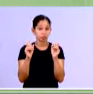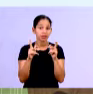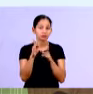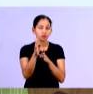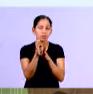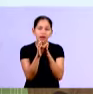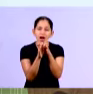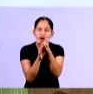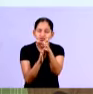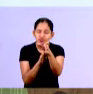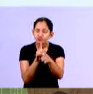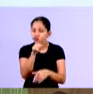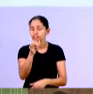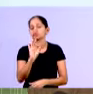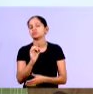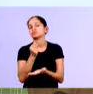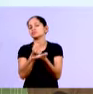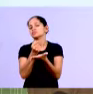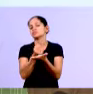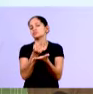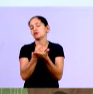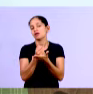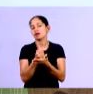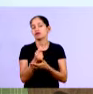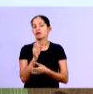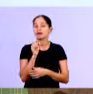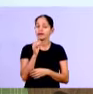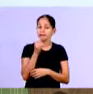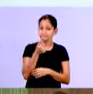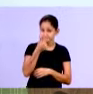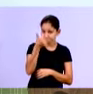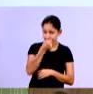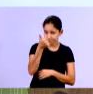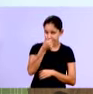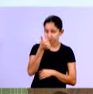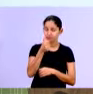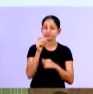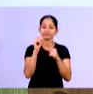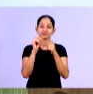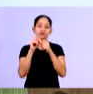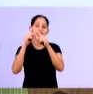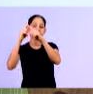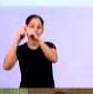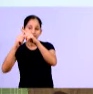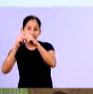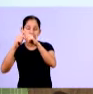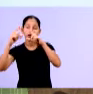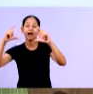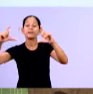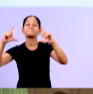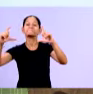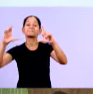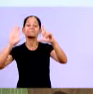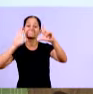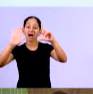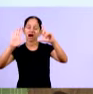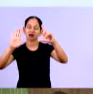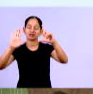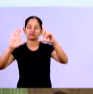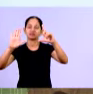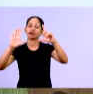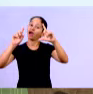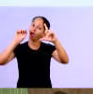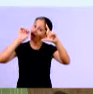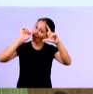vocês que estão utilizando aí. Vocês, primeira coisa que vão fazer ali, resolver a multiplicação dentro do parênteses. Ou seja,